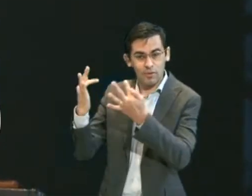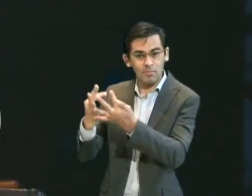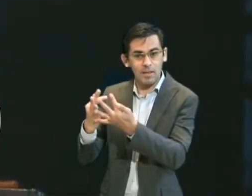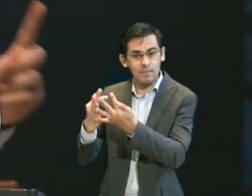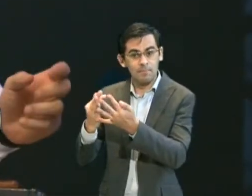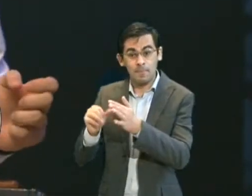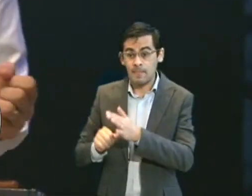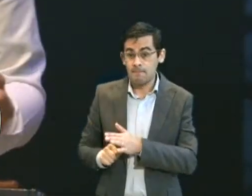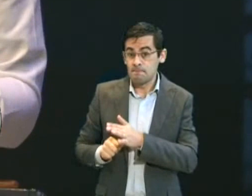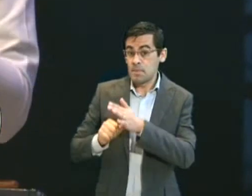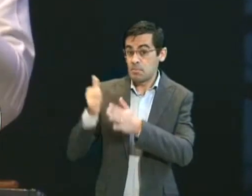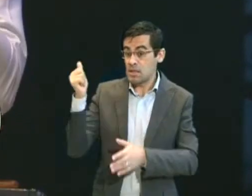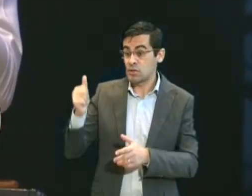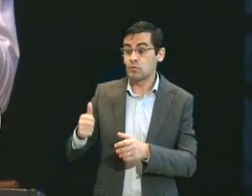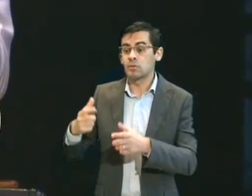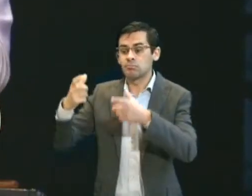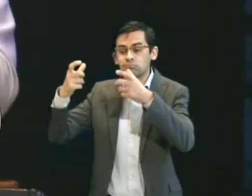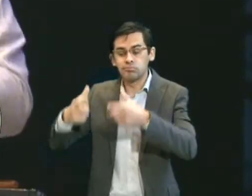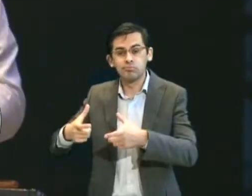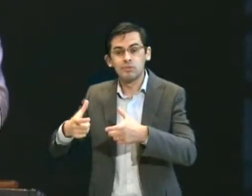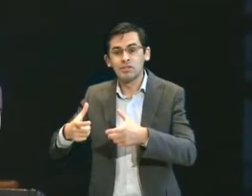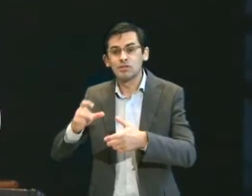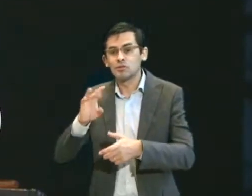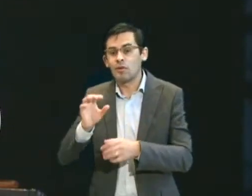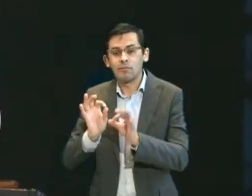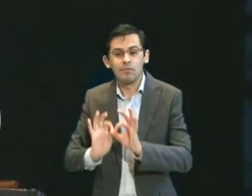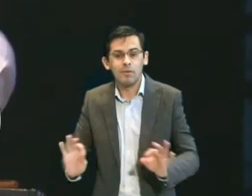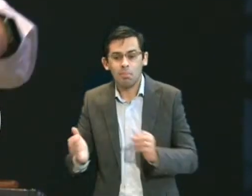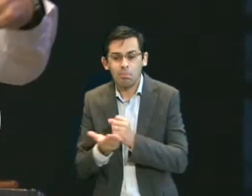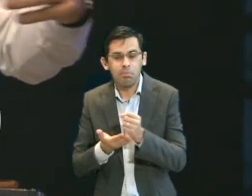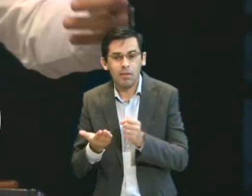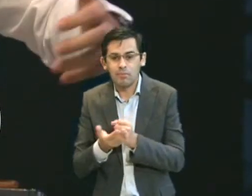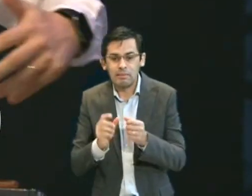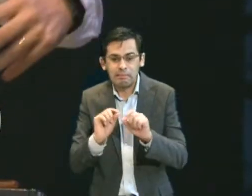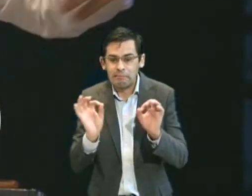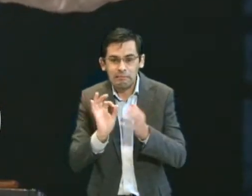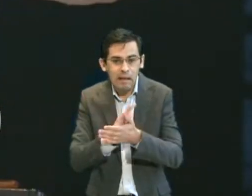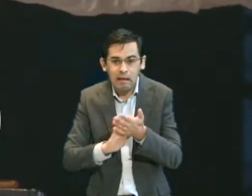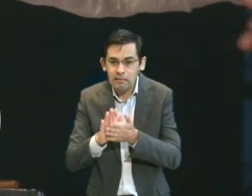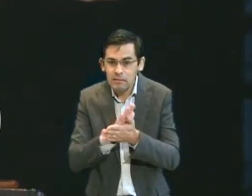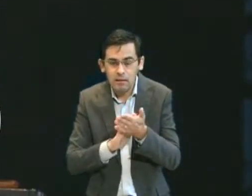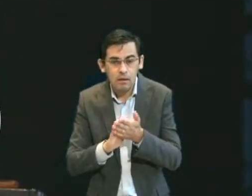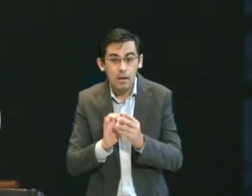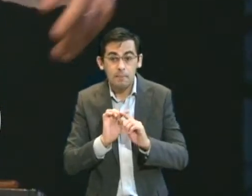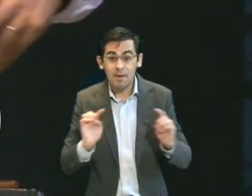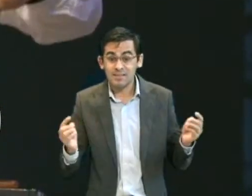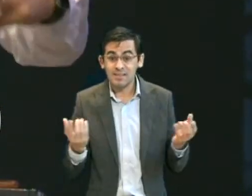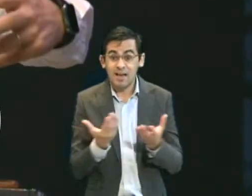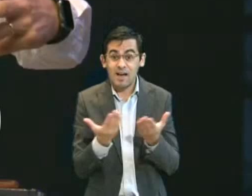diz: a primeira vez que eu passei por aqui eu tinha só um cajado. Agora eu tenho